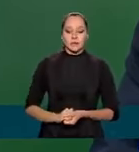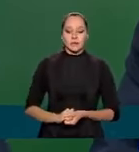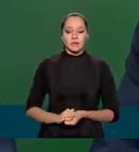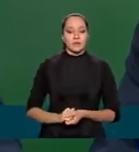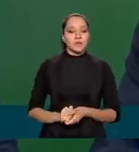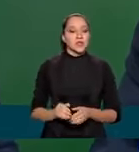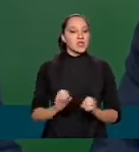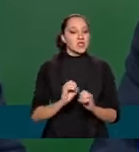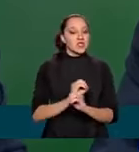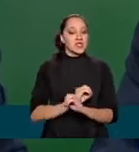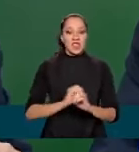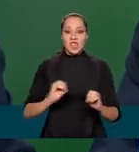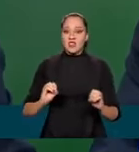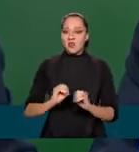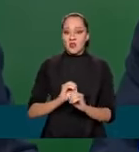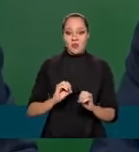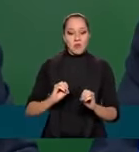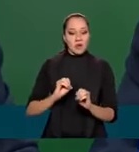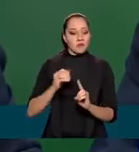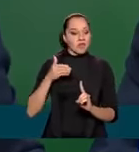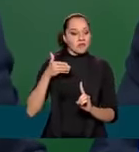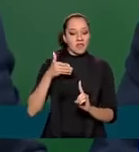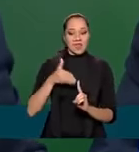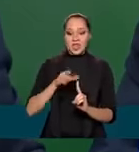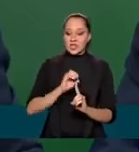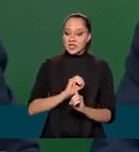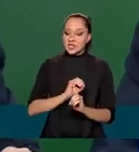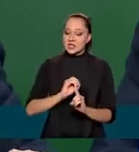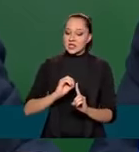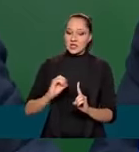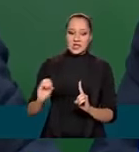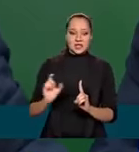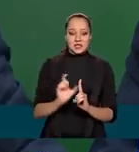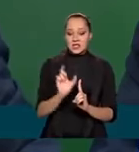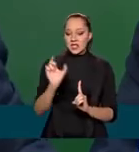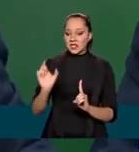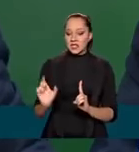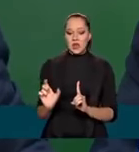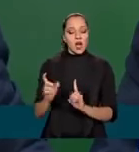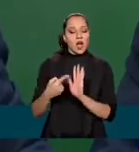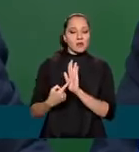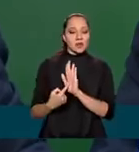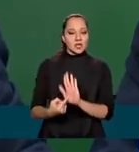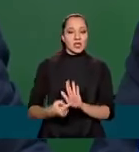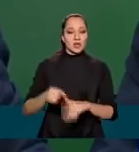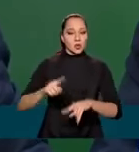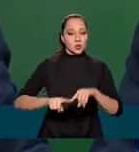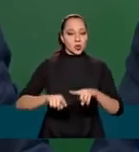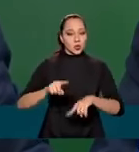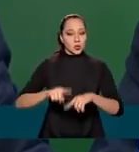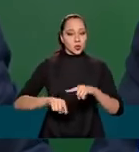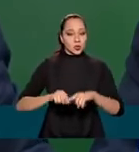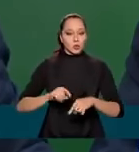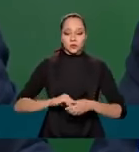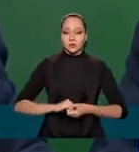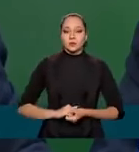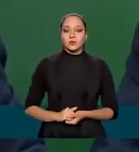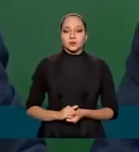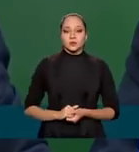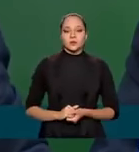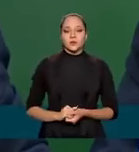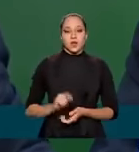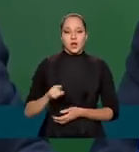nenhuma referência ao apresentação do produto e